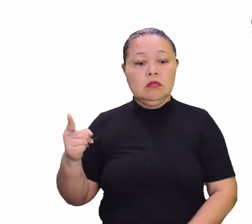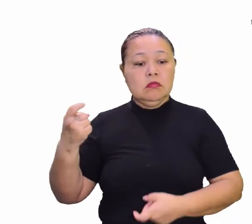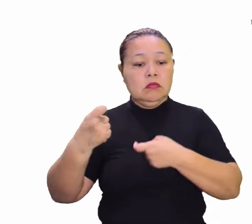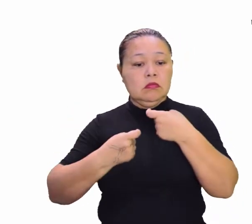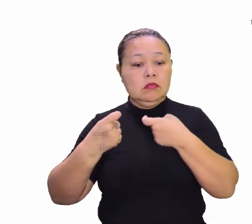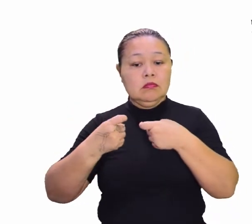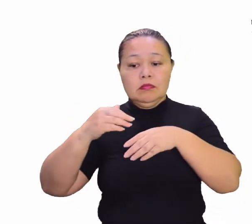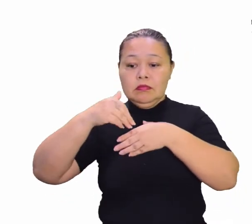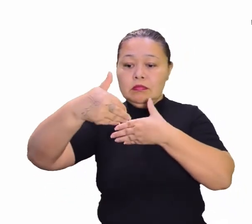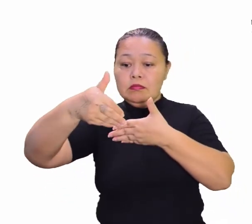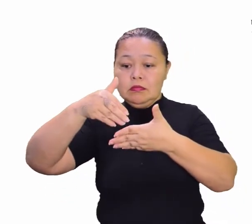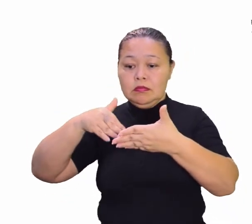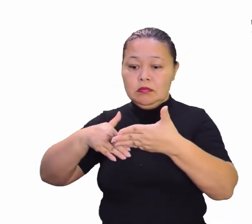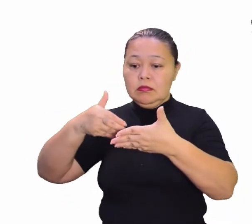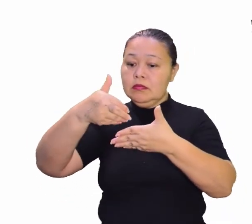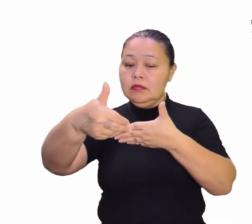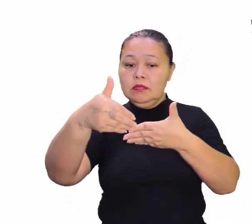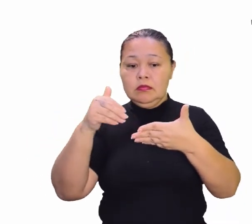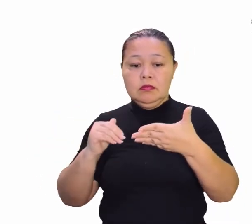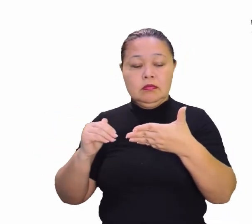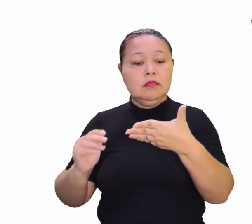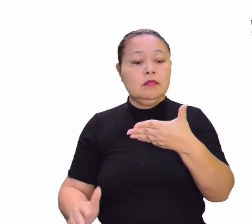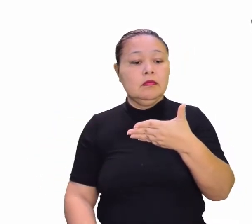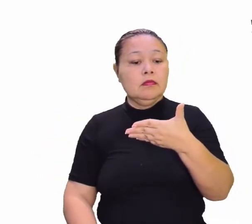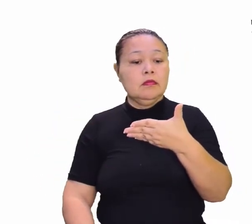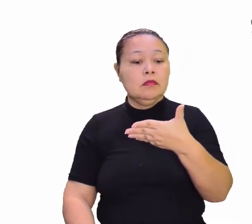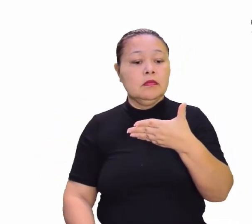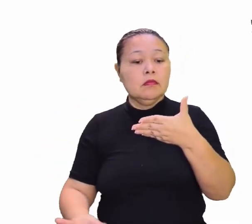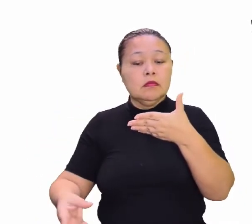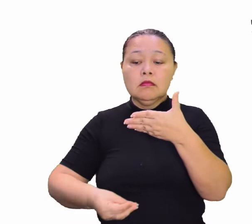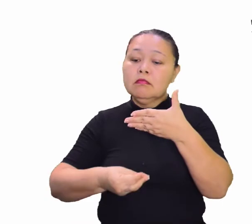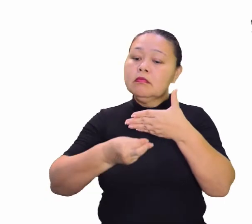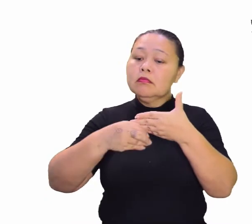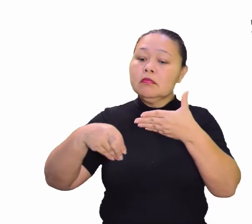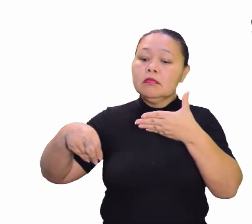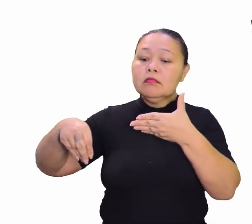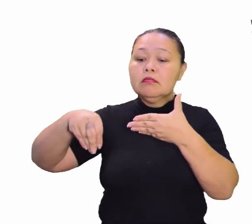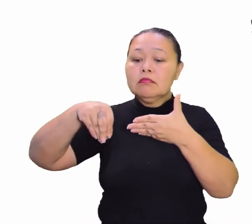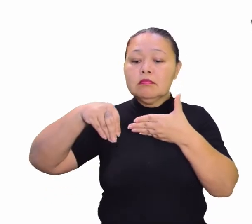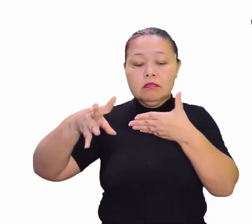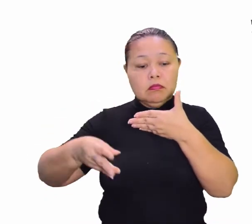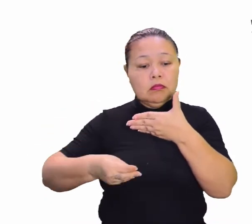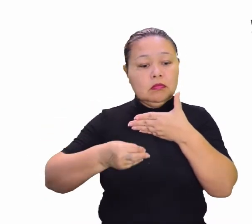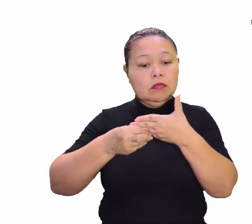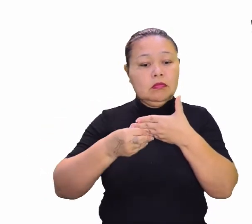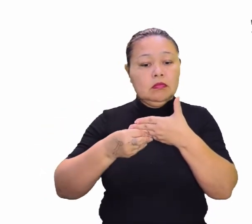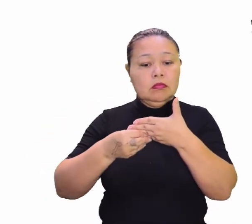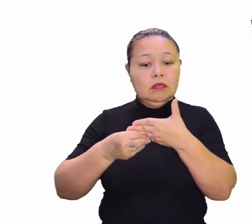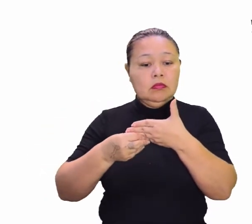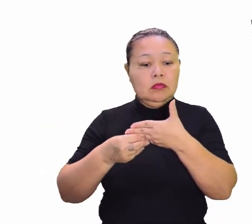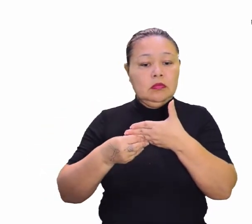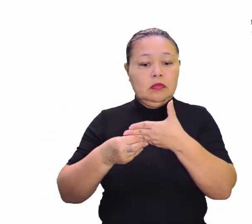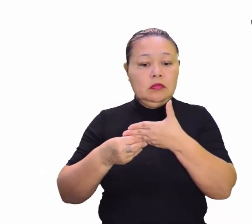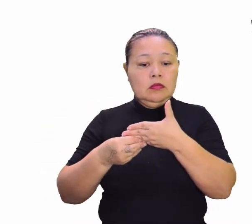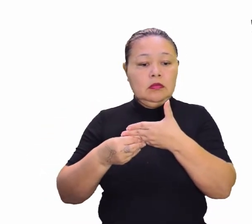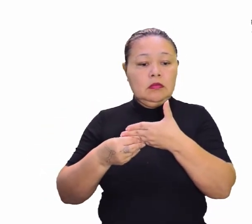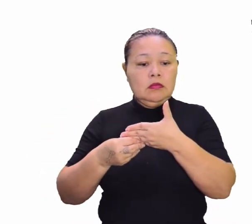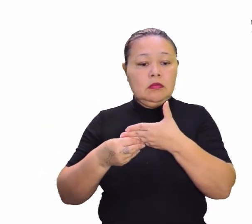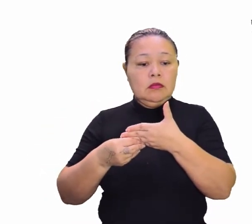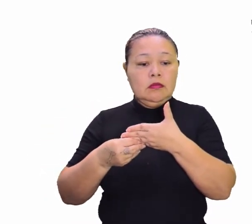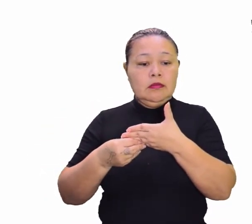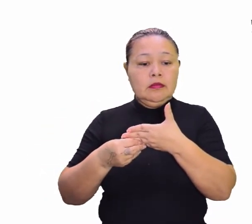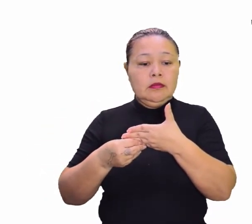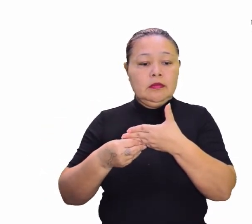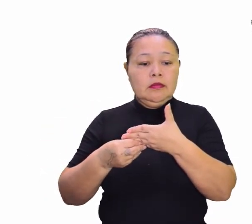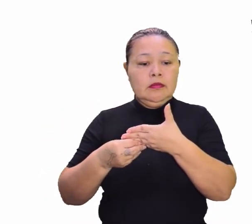de fronteira. Exato. É isso? Anexação de territórios. Aí nós temos, olha só, isso aqui.